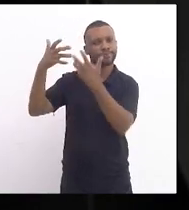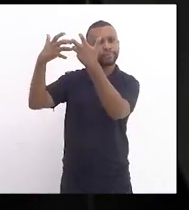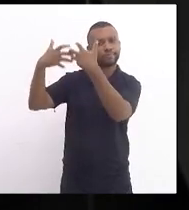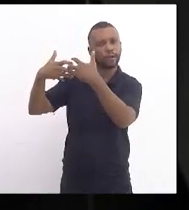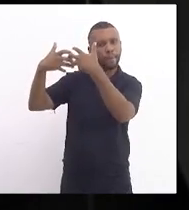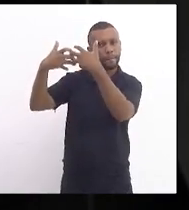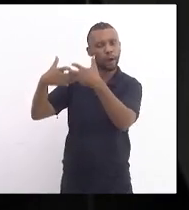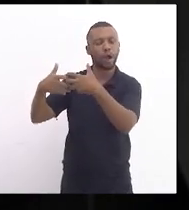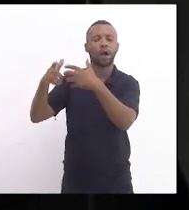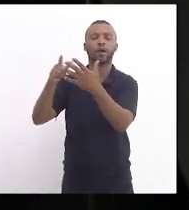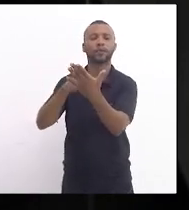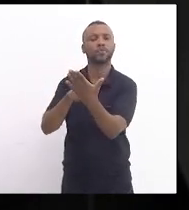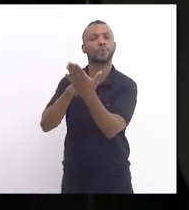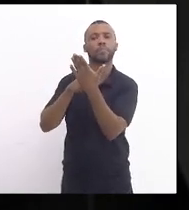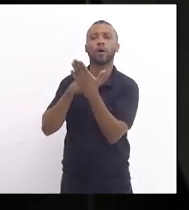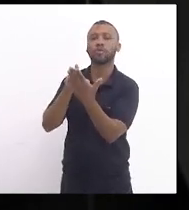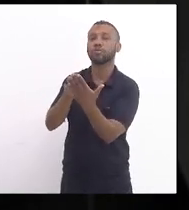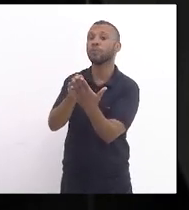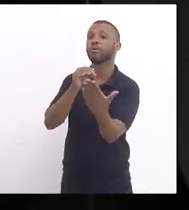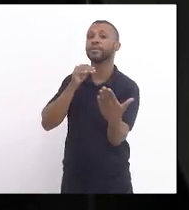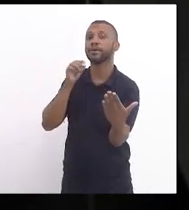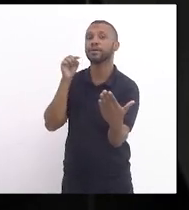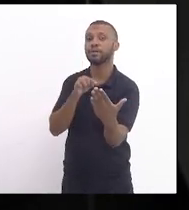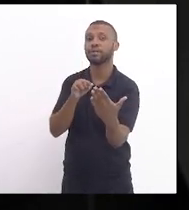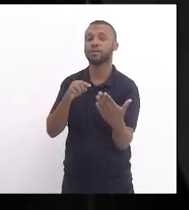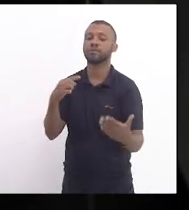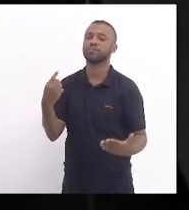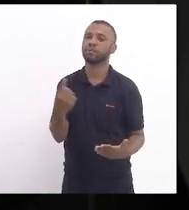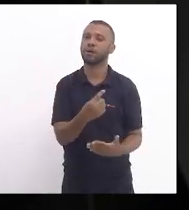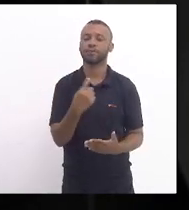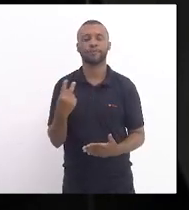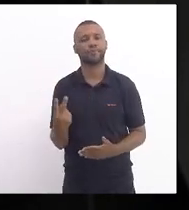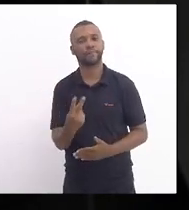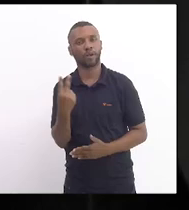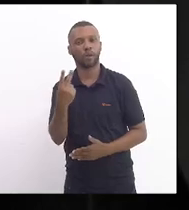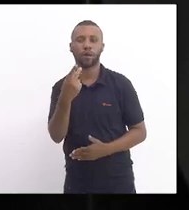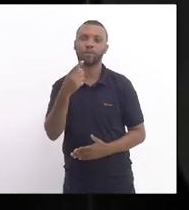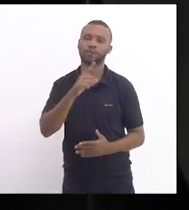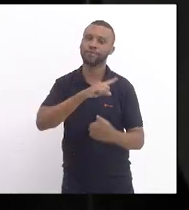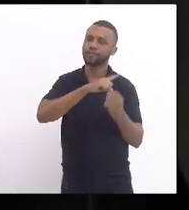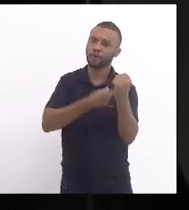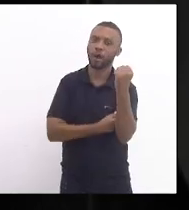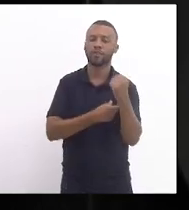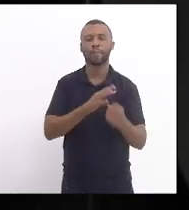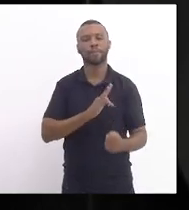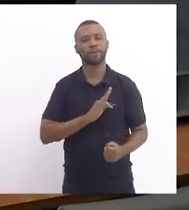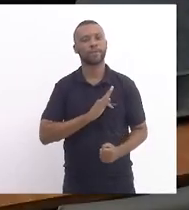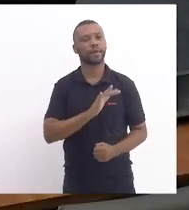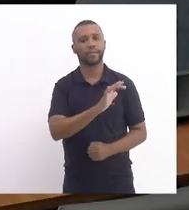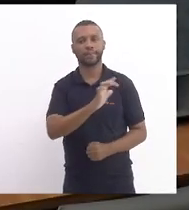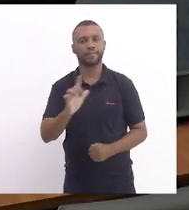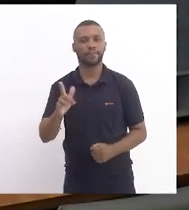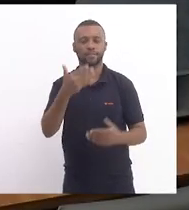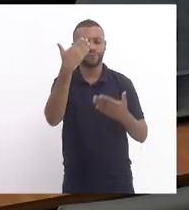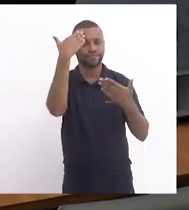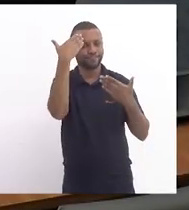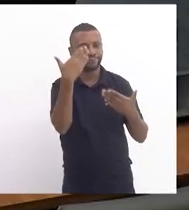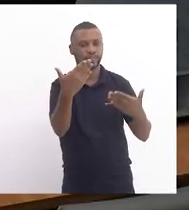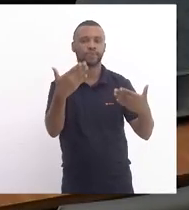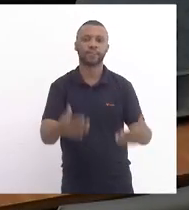cujo retrato é o retrato dos nossos valorosos policiais civis muito obrigada